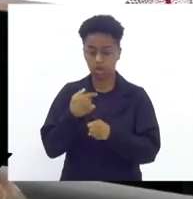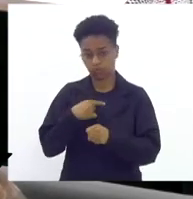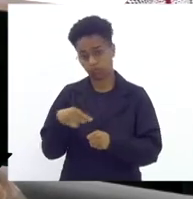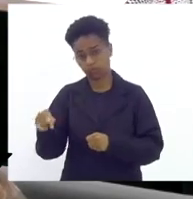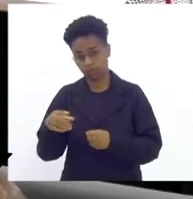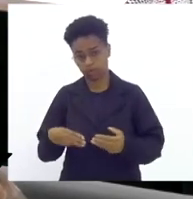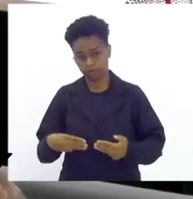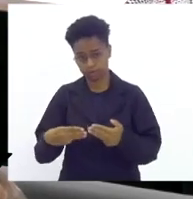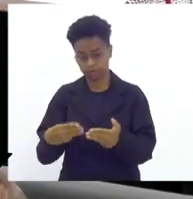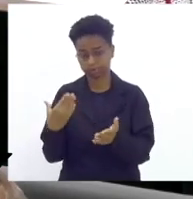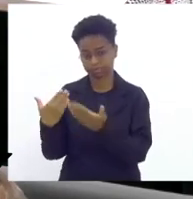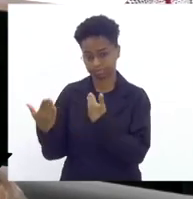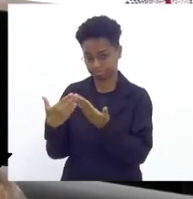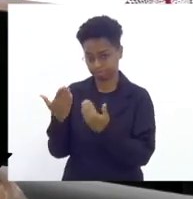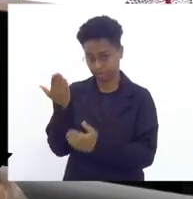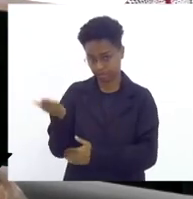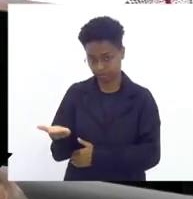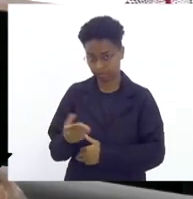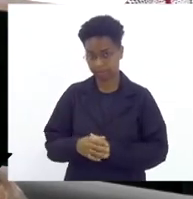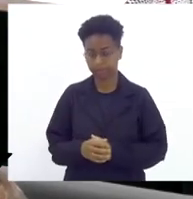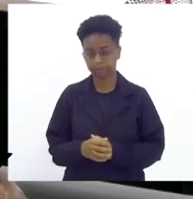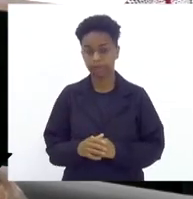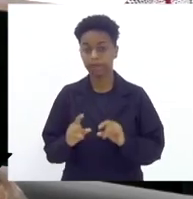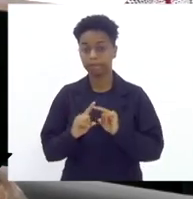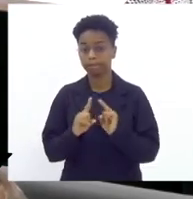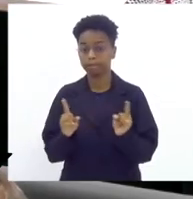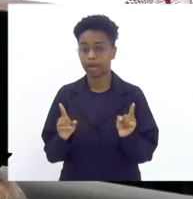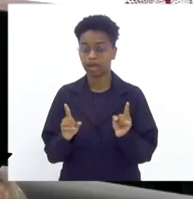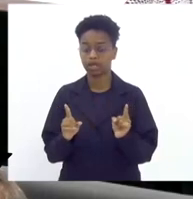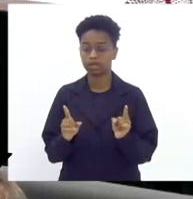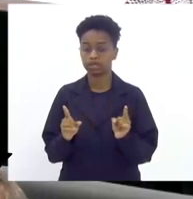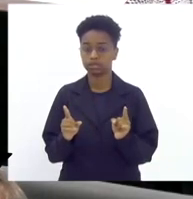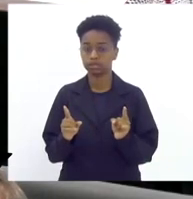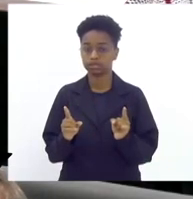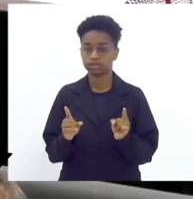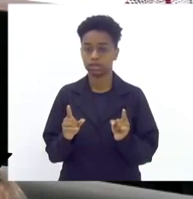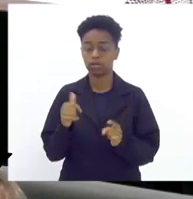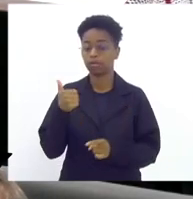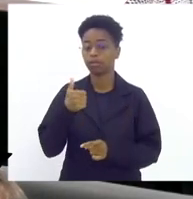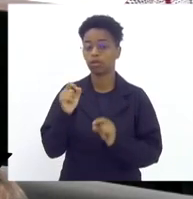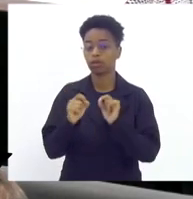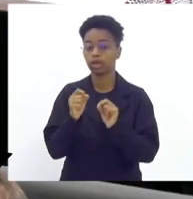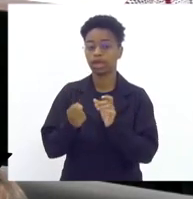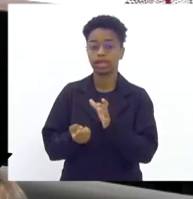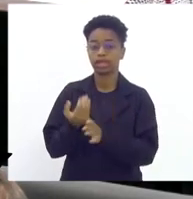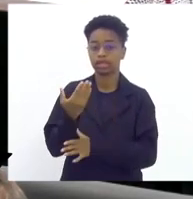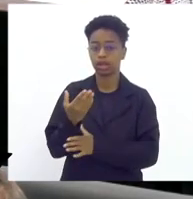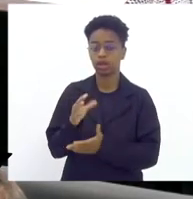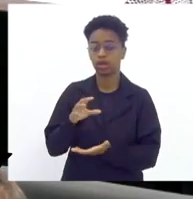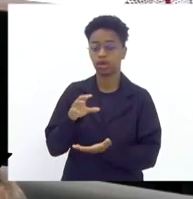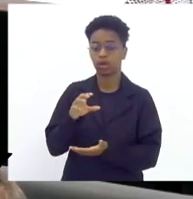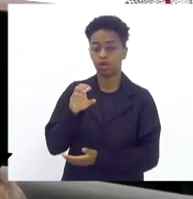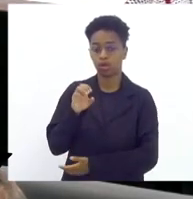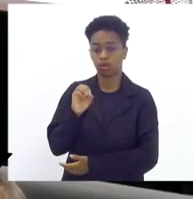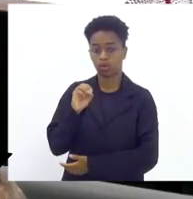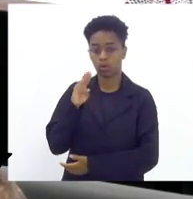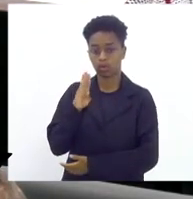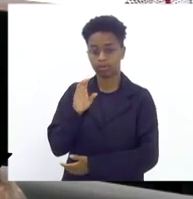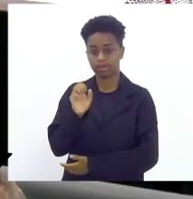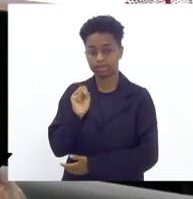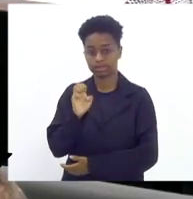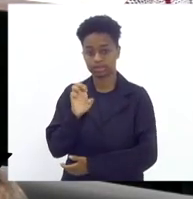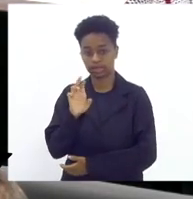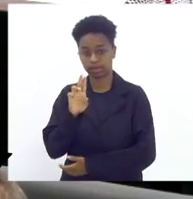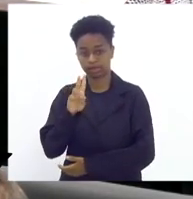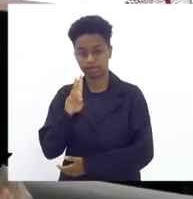dialoguei diretamente com Sheila mas é o primeiro a criação do Observatório moisse Nacional que é a ideia